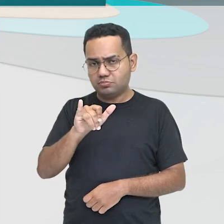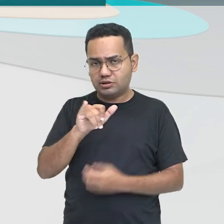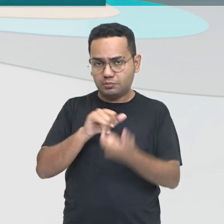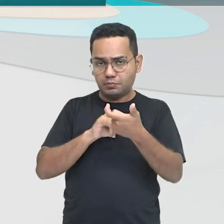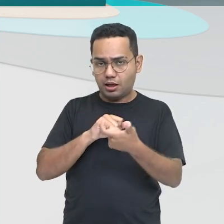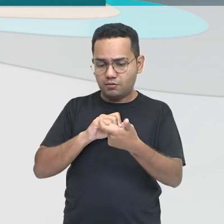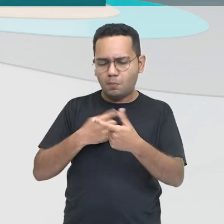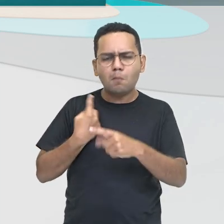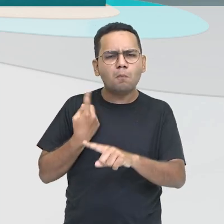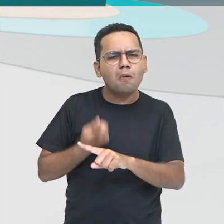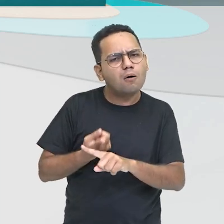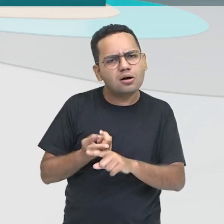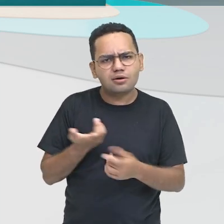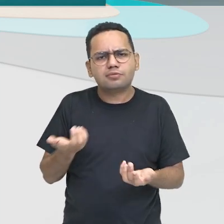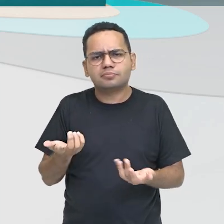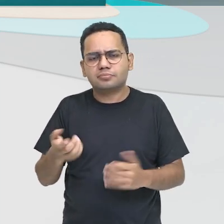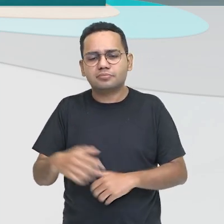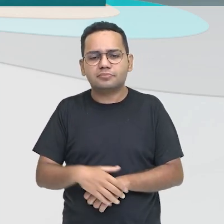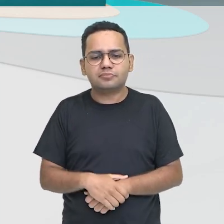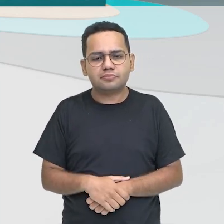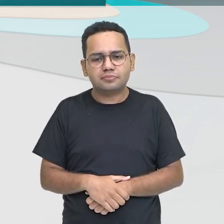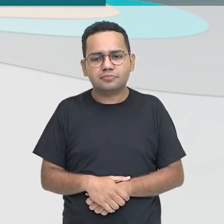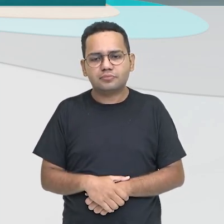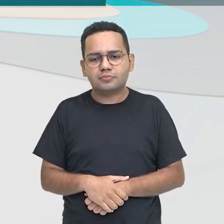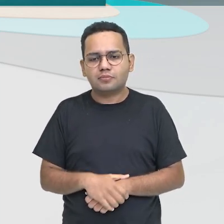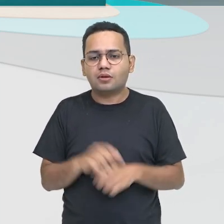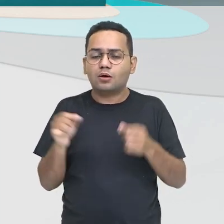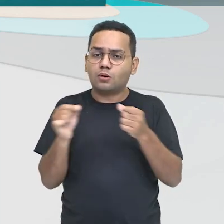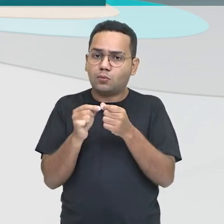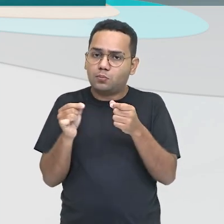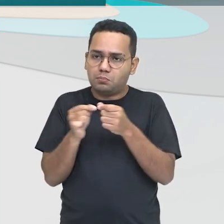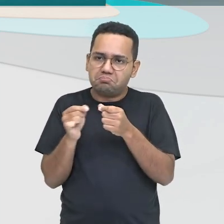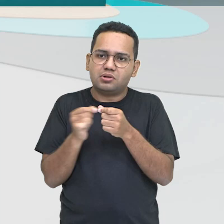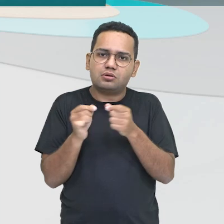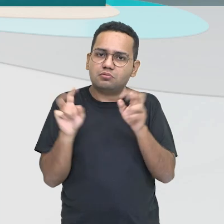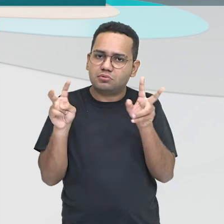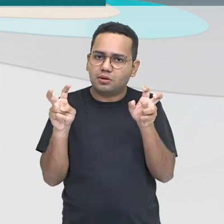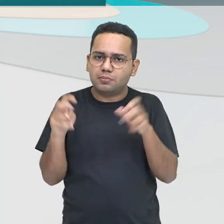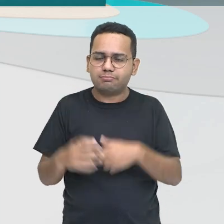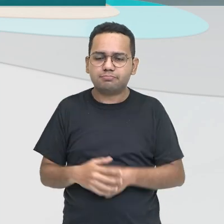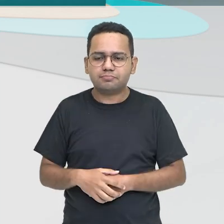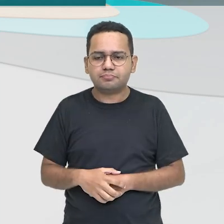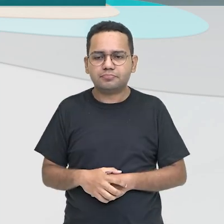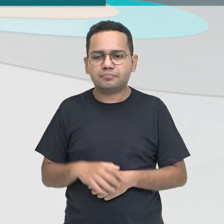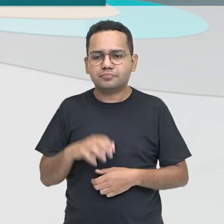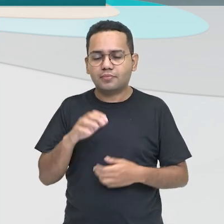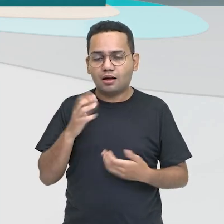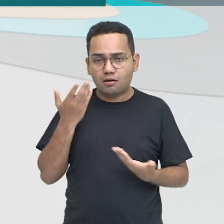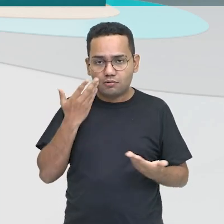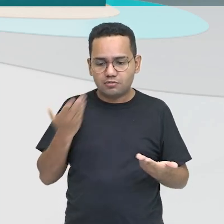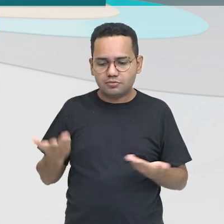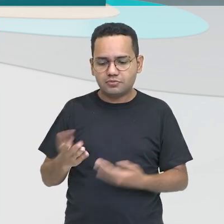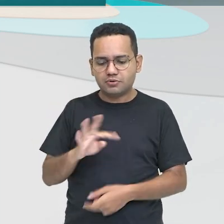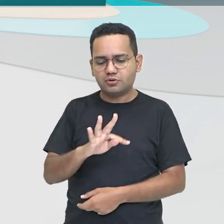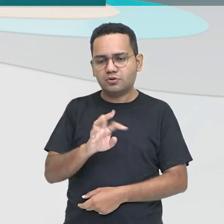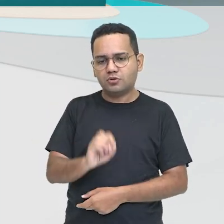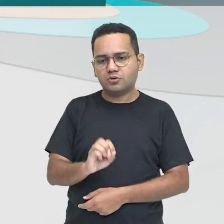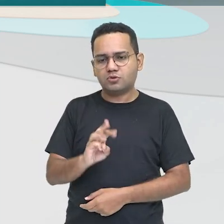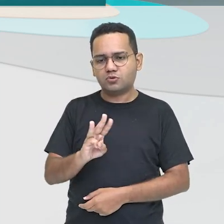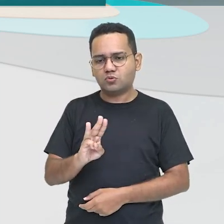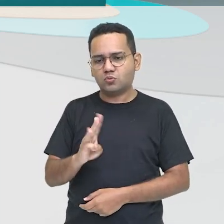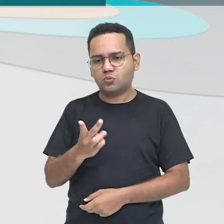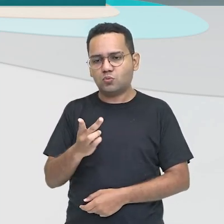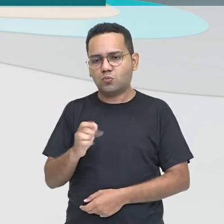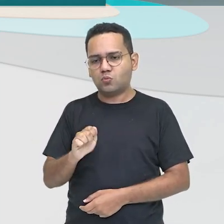dessa pergunta também vai inserir naquele contexto ali um advérbio, tá certo? E por último eu tenho essa expressão to